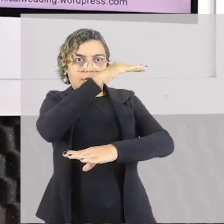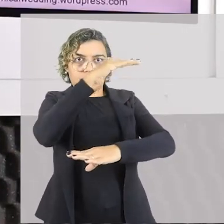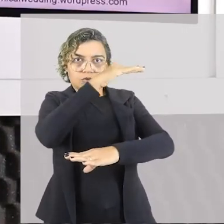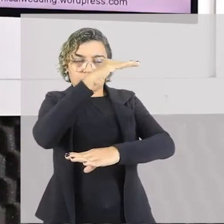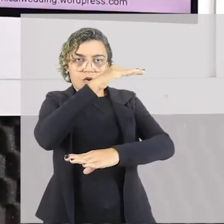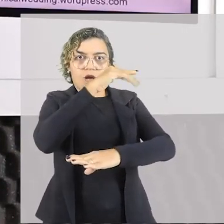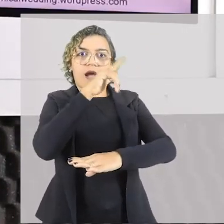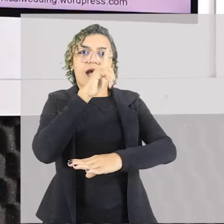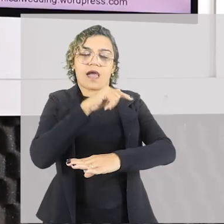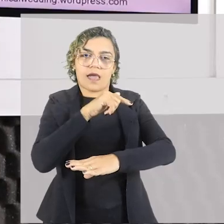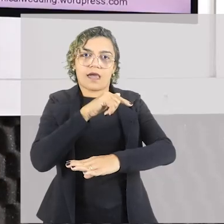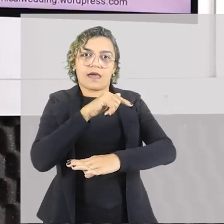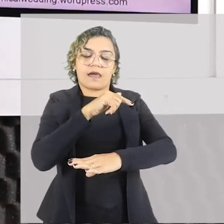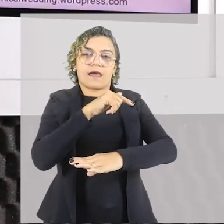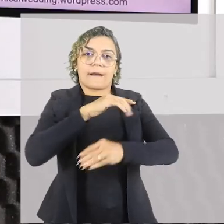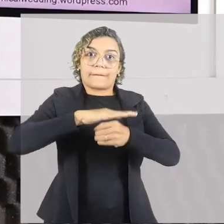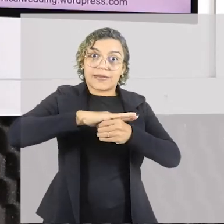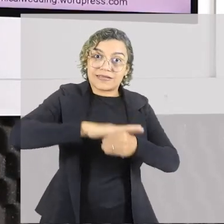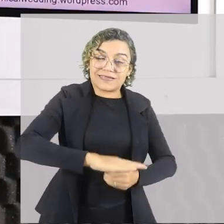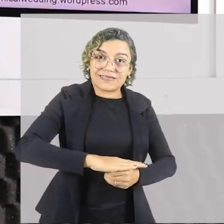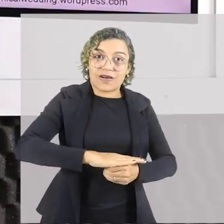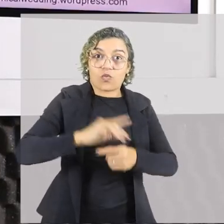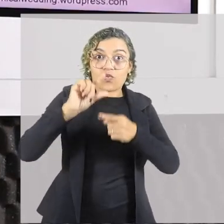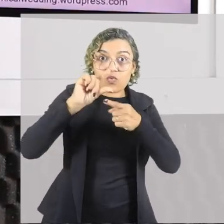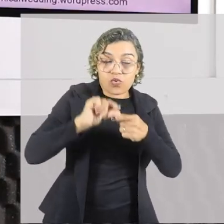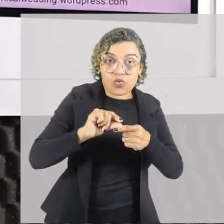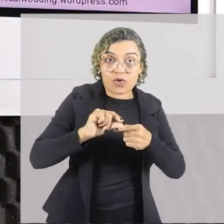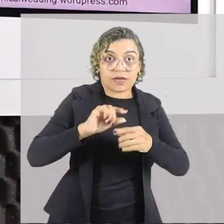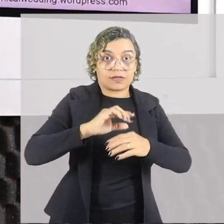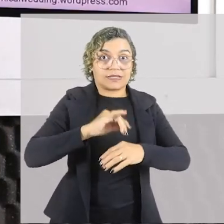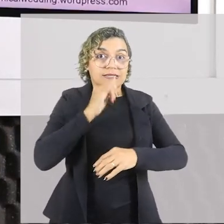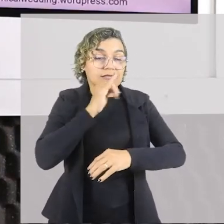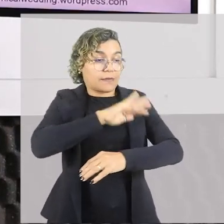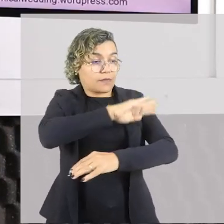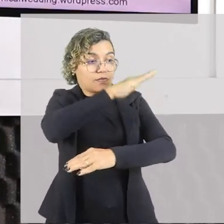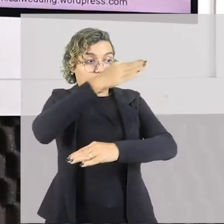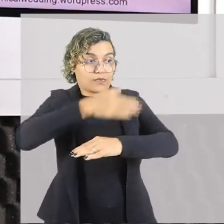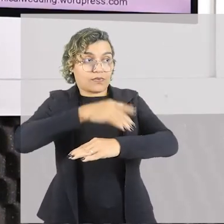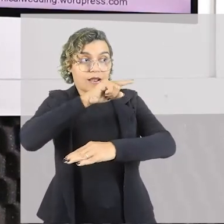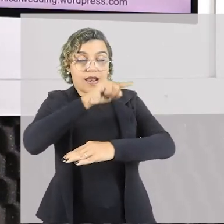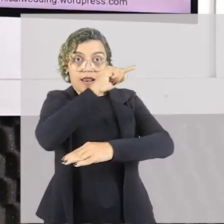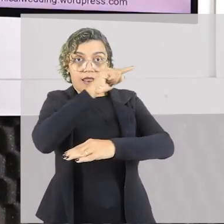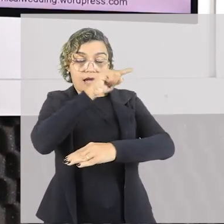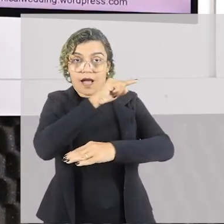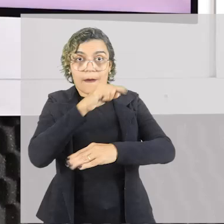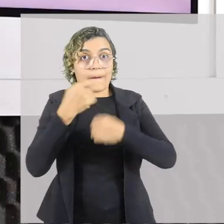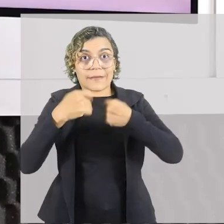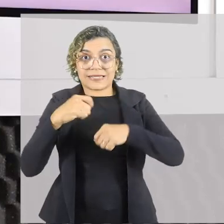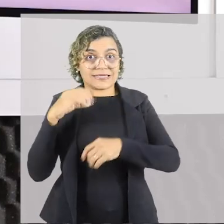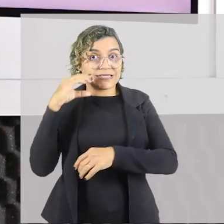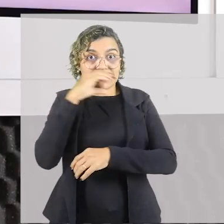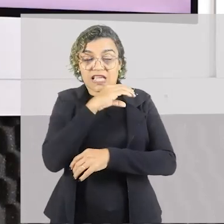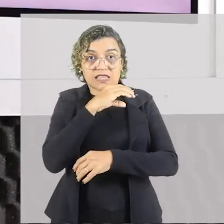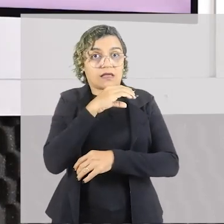essa pressão fica cada vez mais baixa. Então, lá em cima, eu não preciso esquentar tanto para ferver. Tá certo? Por exemplo,